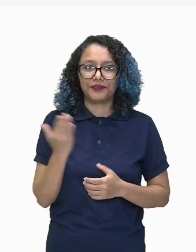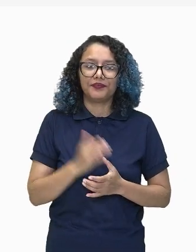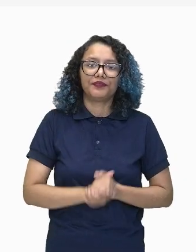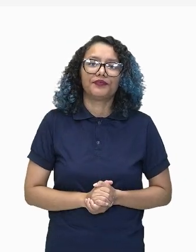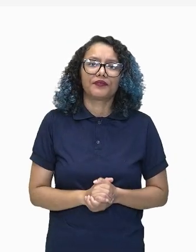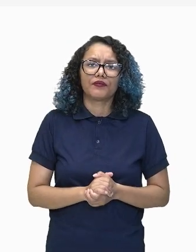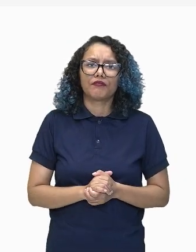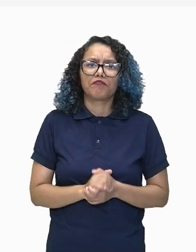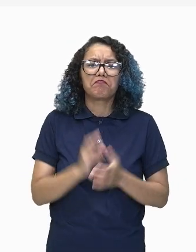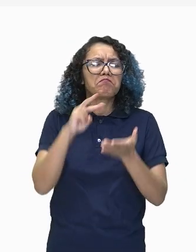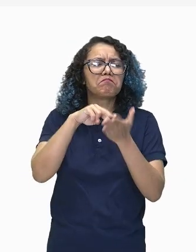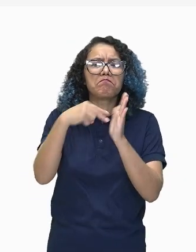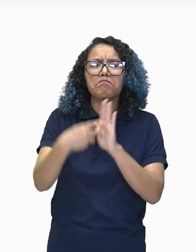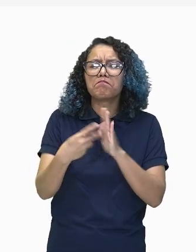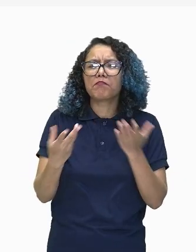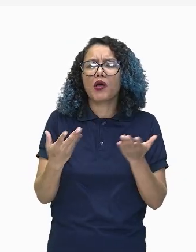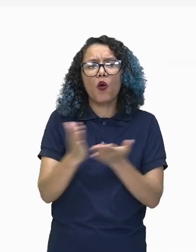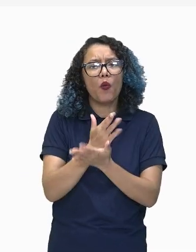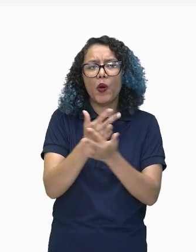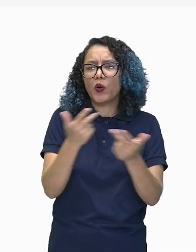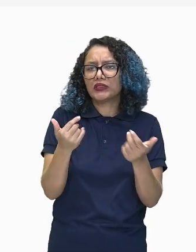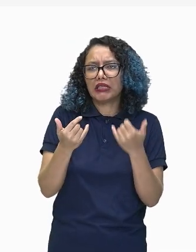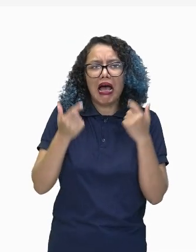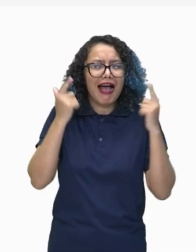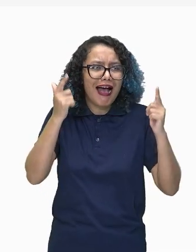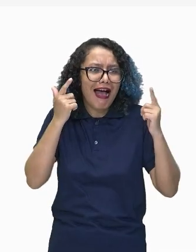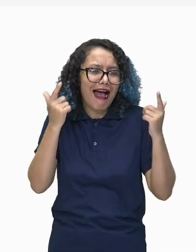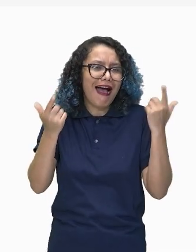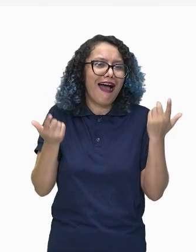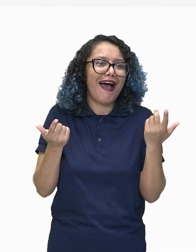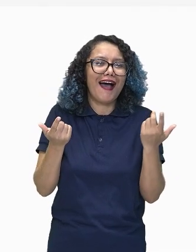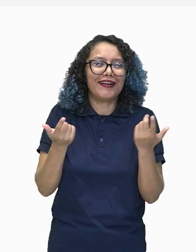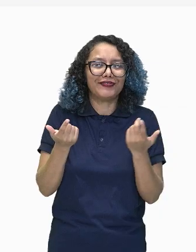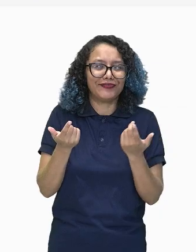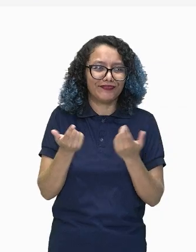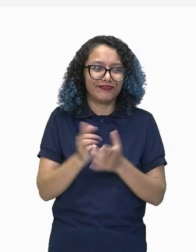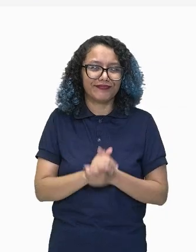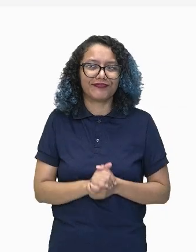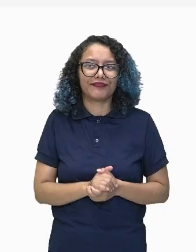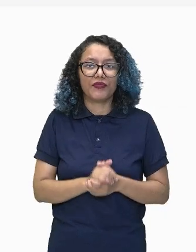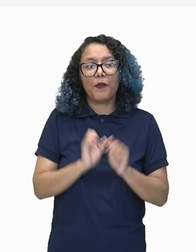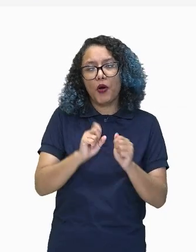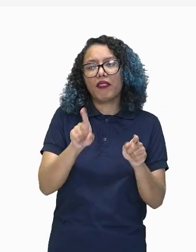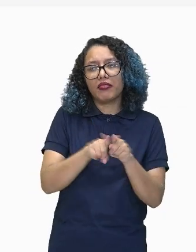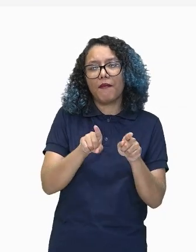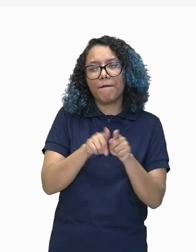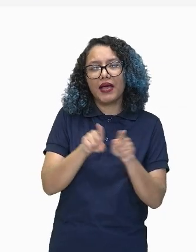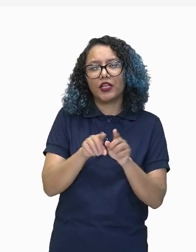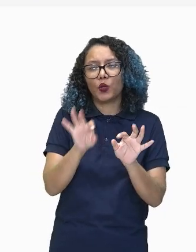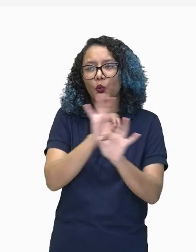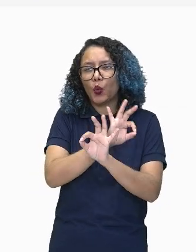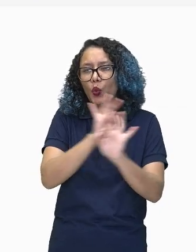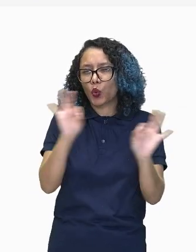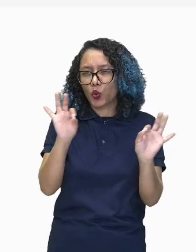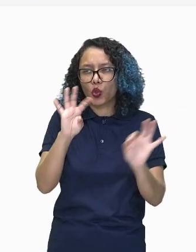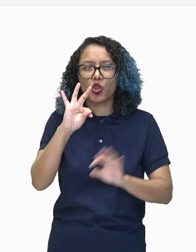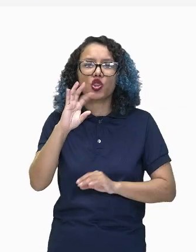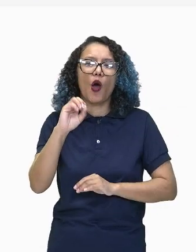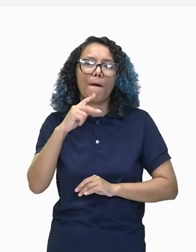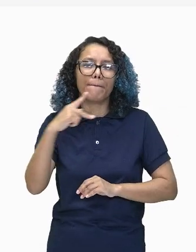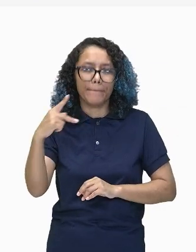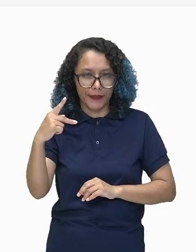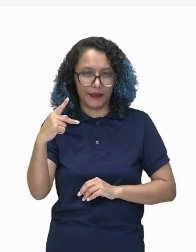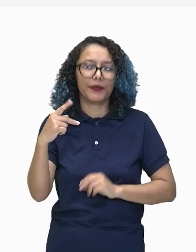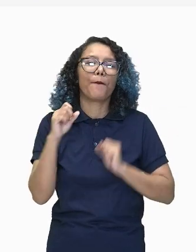que significa algo que é muito divertido, animado. A gente podia até traduzir como top, algo que é top. Então, olha só